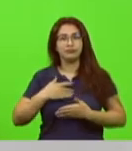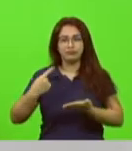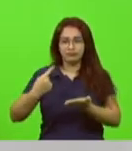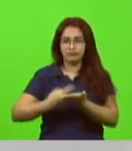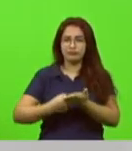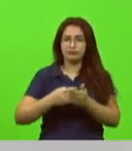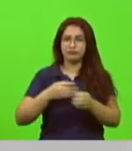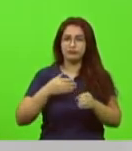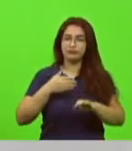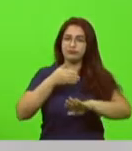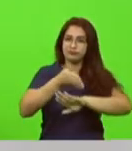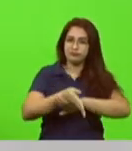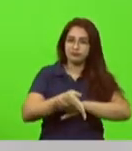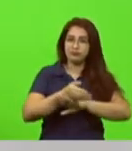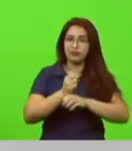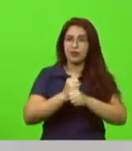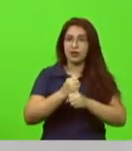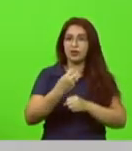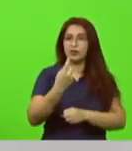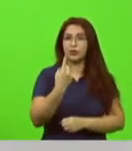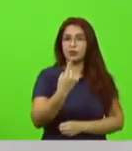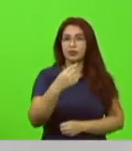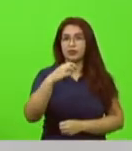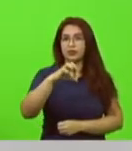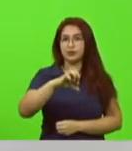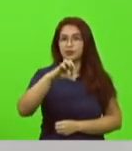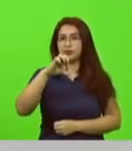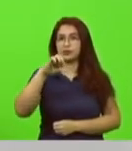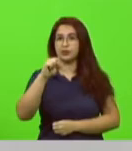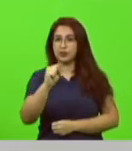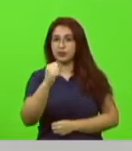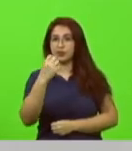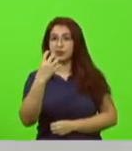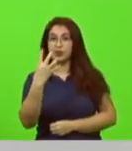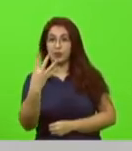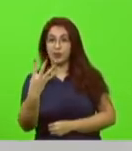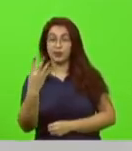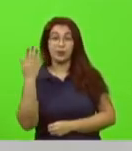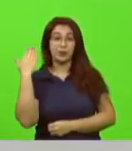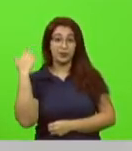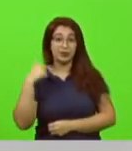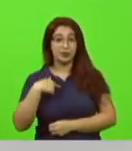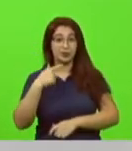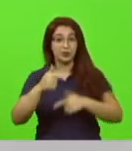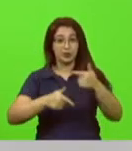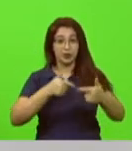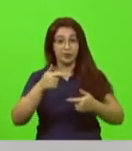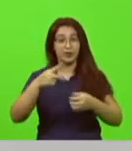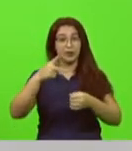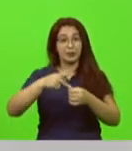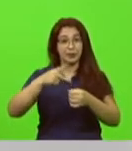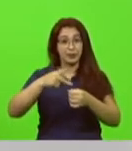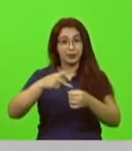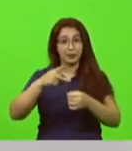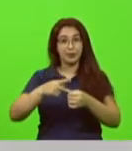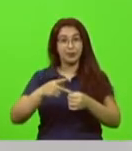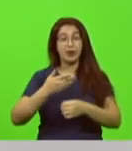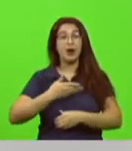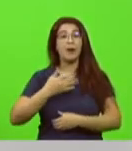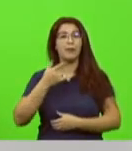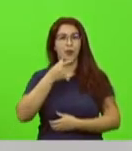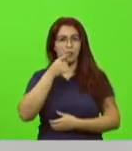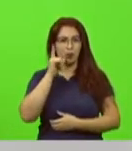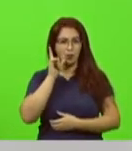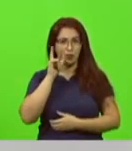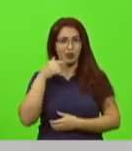em 1984, quando eu era funcionário da Petrobras. Um colega que esteve aqui ontem acompanhando aqui a minha